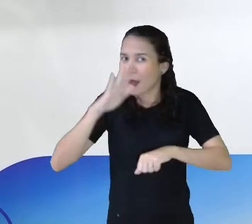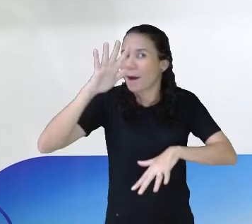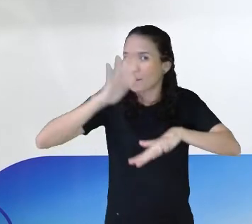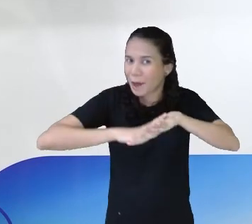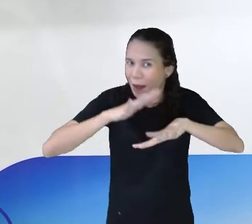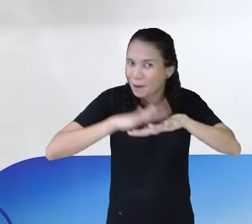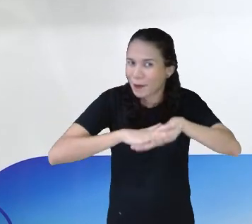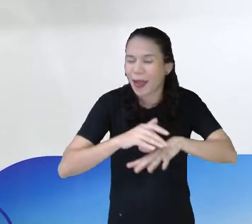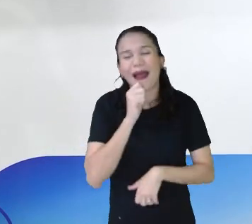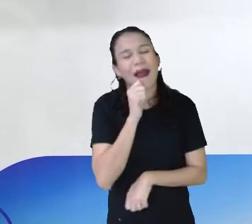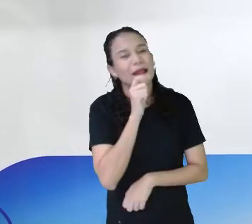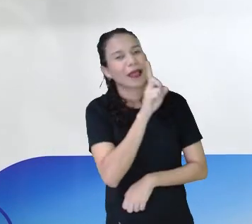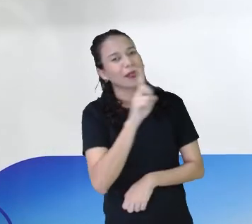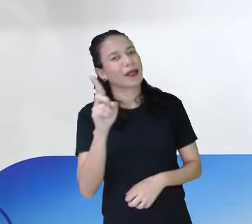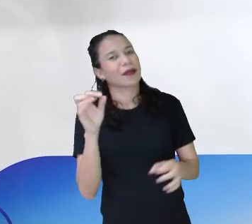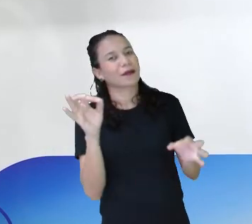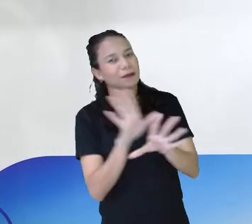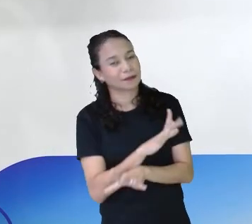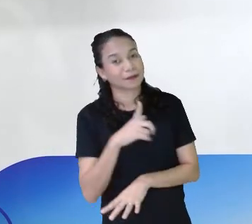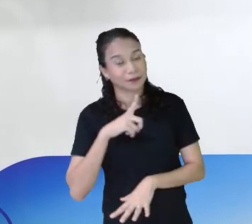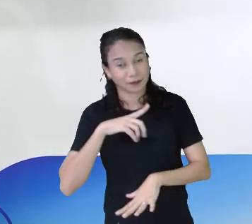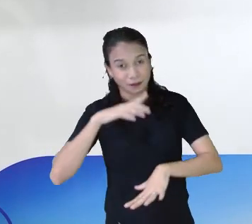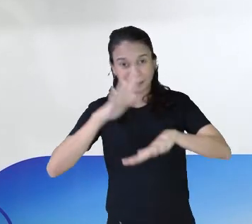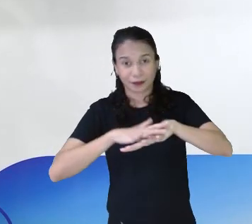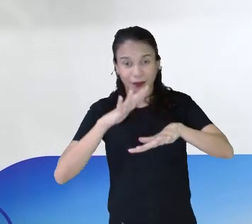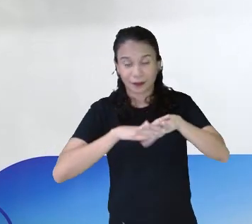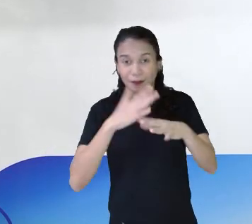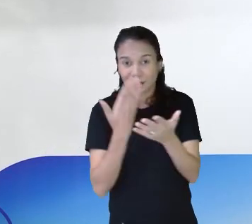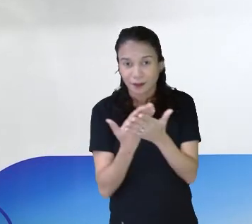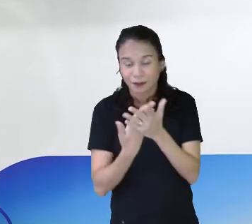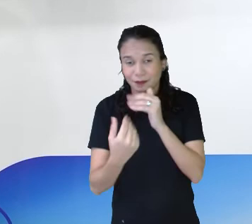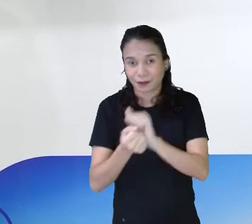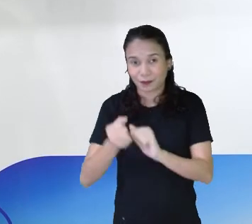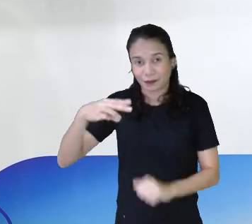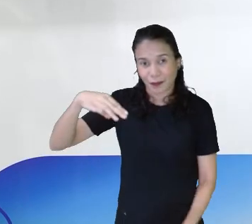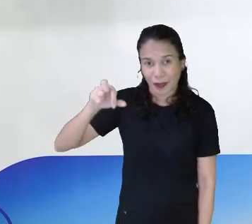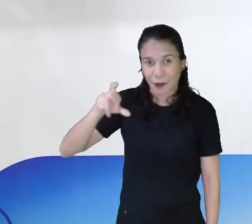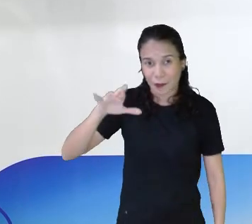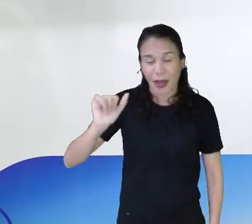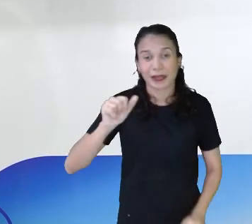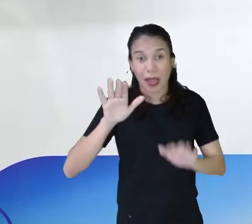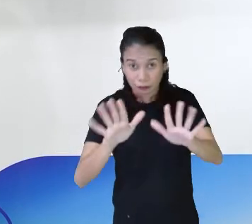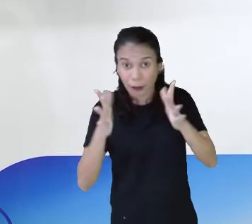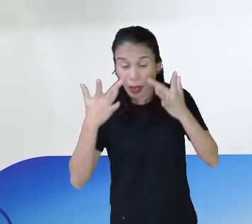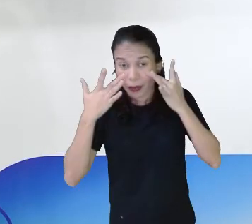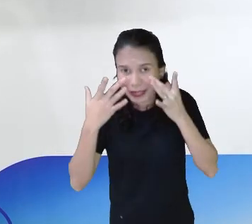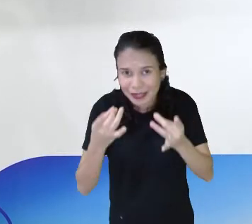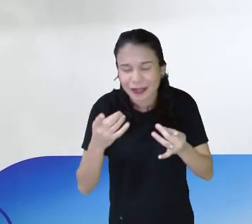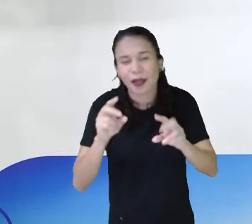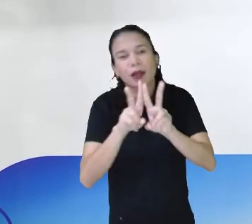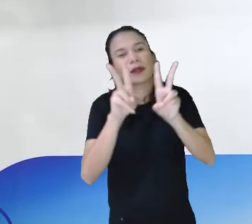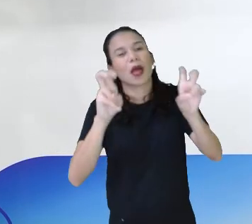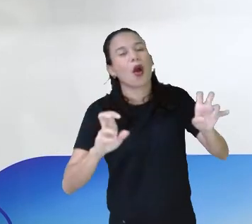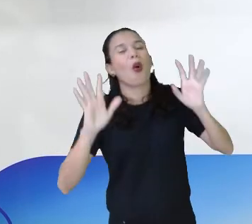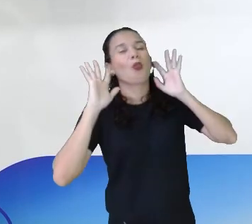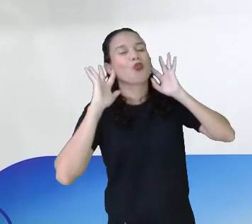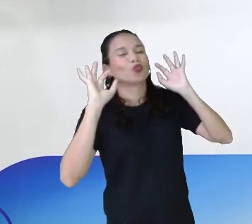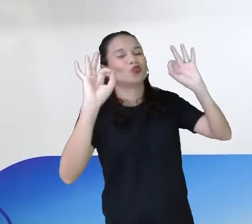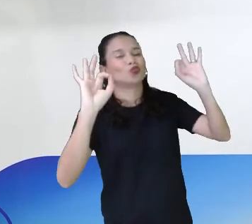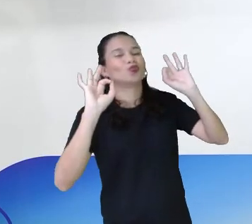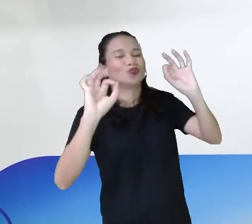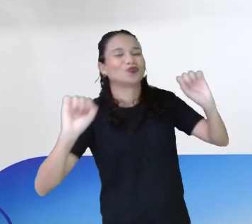aula não acabou. A gente vai ter aula agora de matemática com a professora Márcia. Fica ligadinho, porque hoje o assunto está, ó,